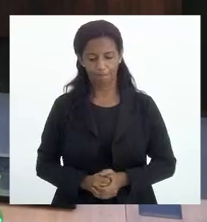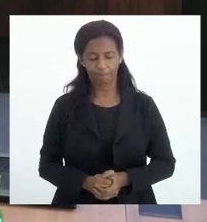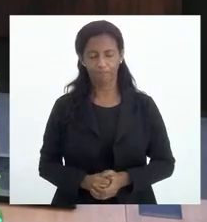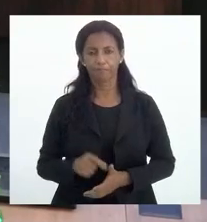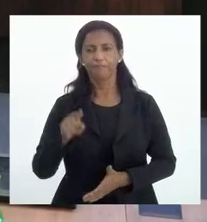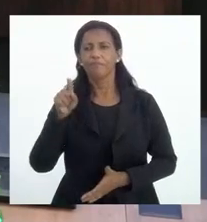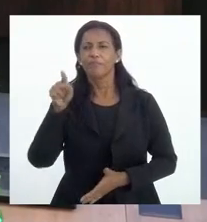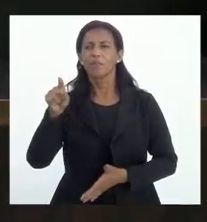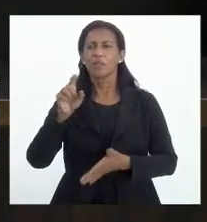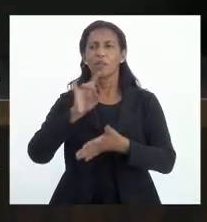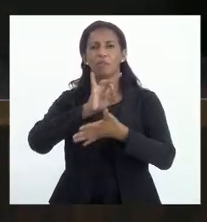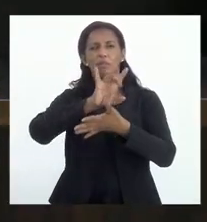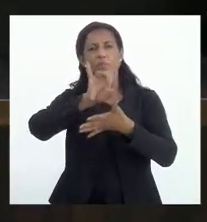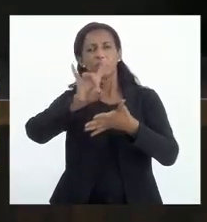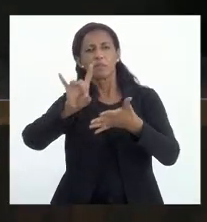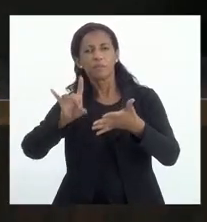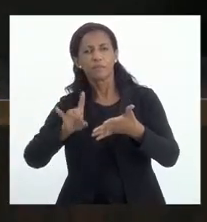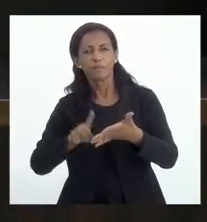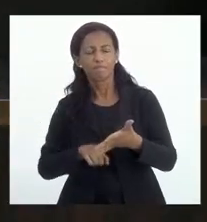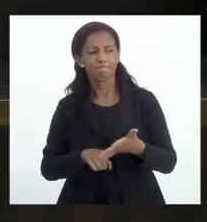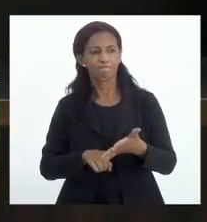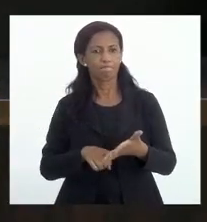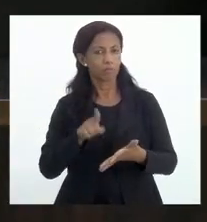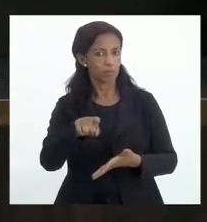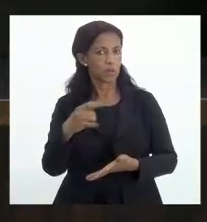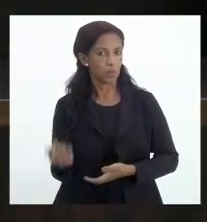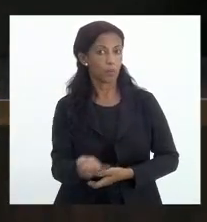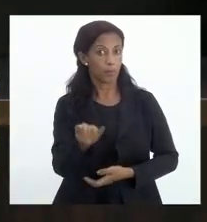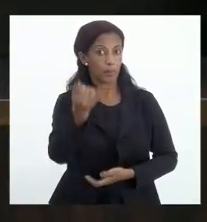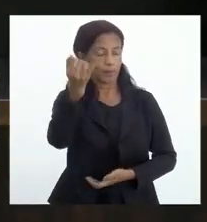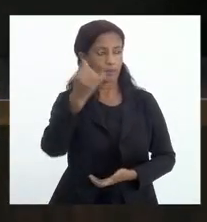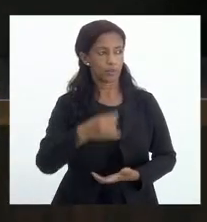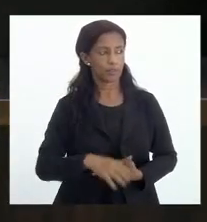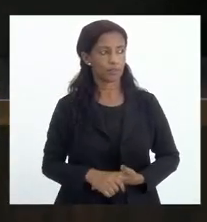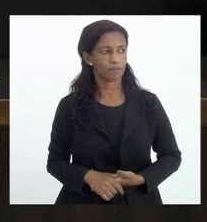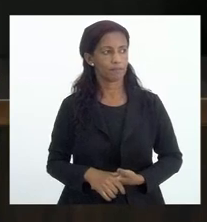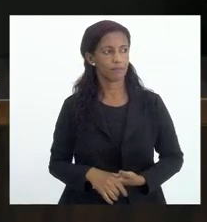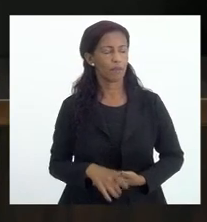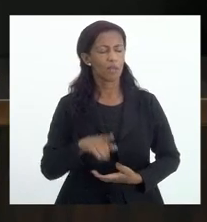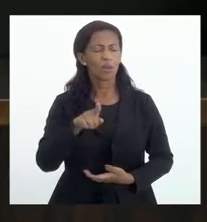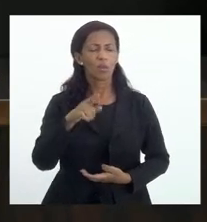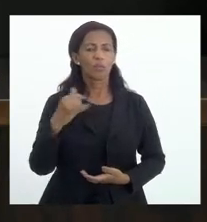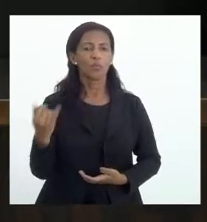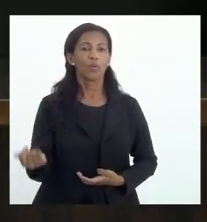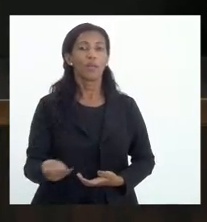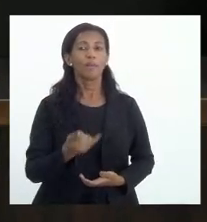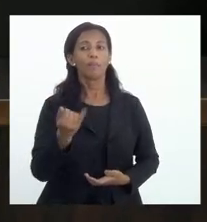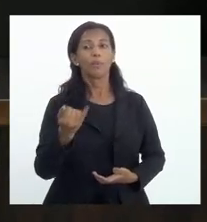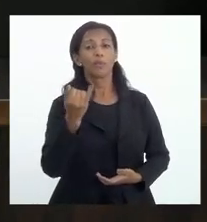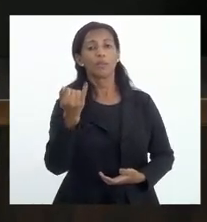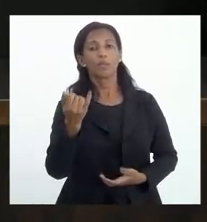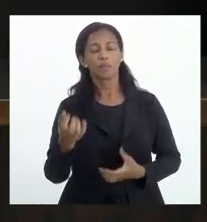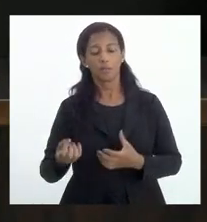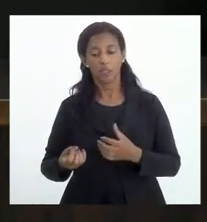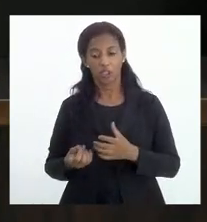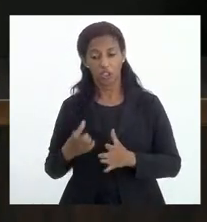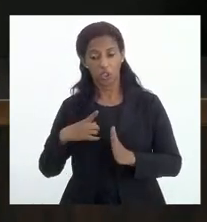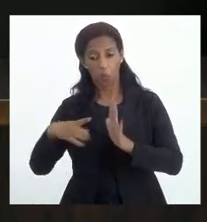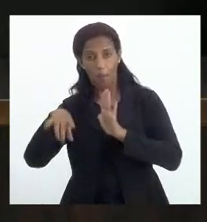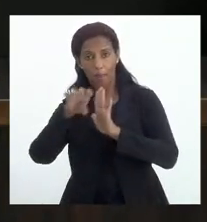questões absolutamente pertinentes, foi a importância da gente produzir uma